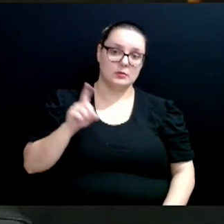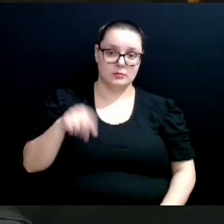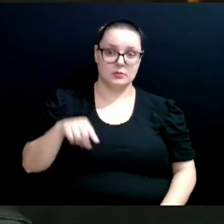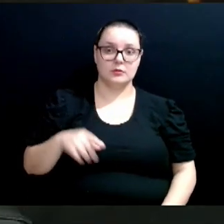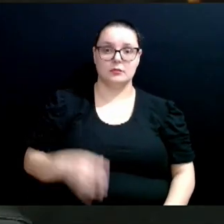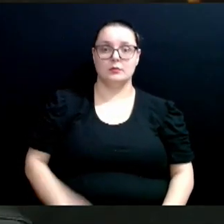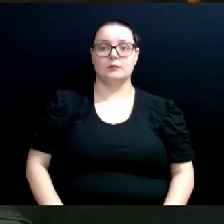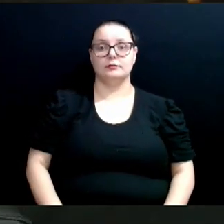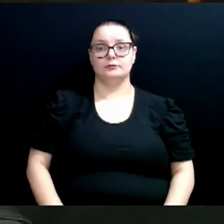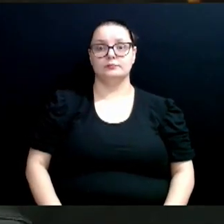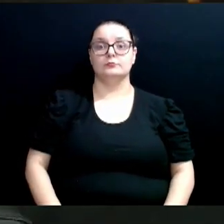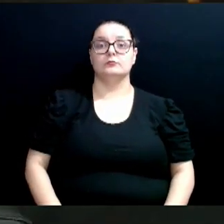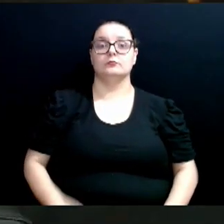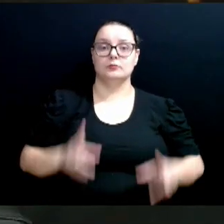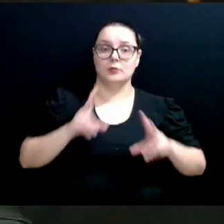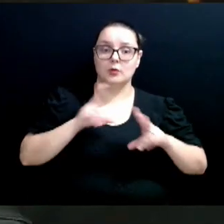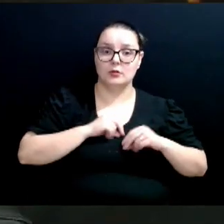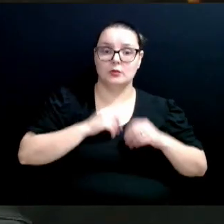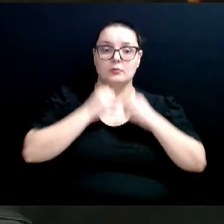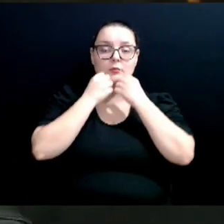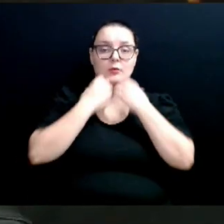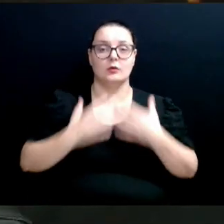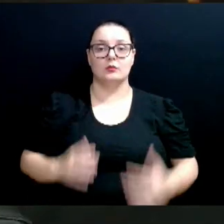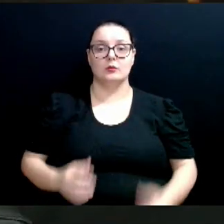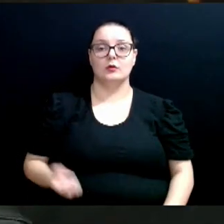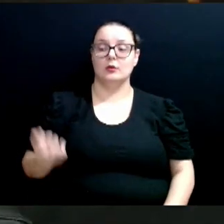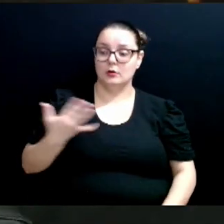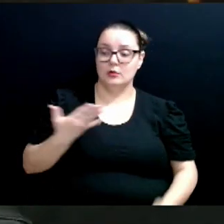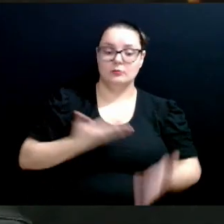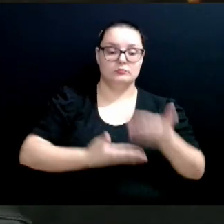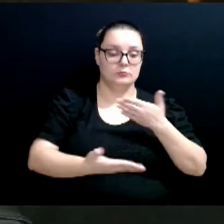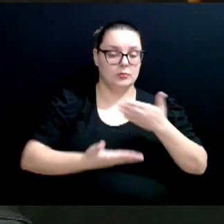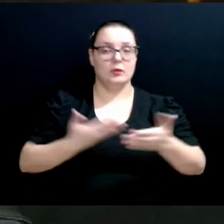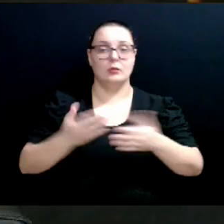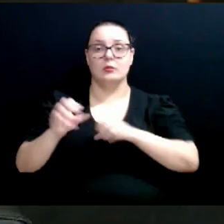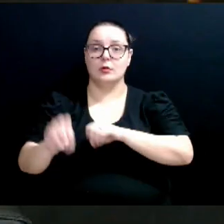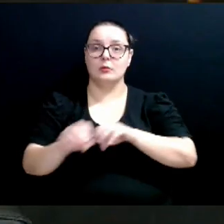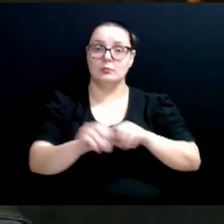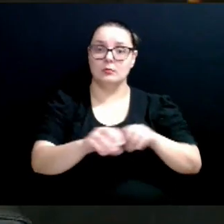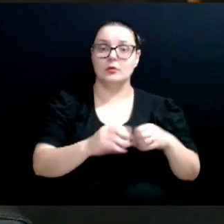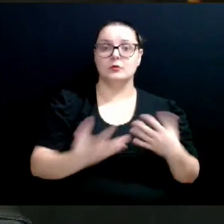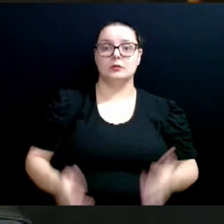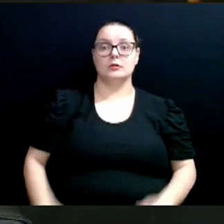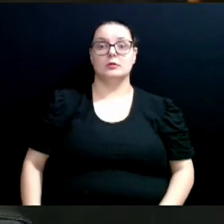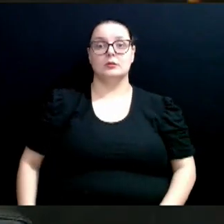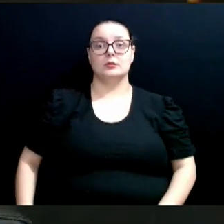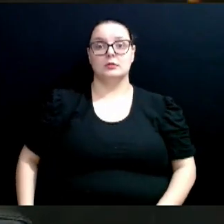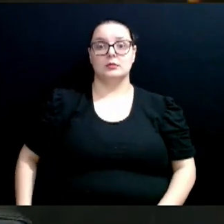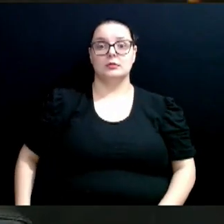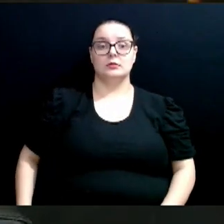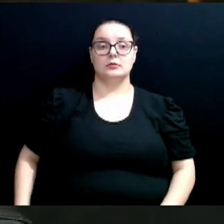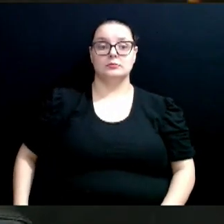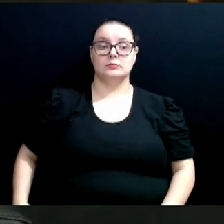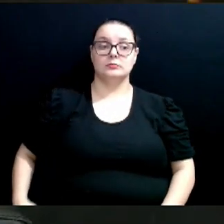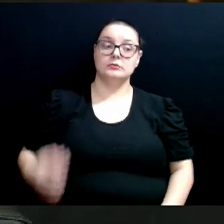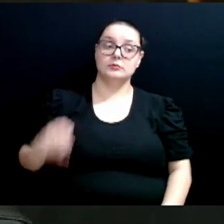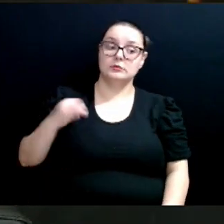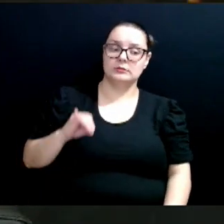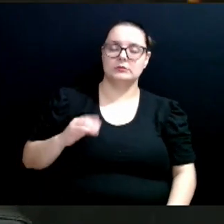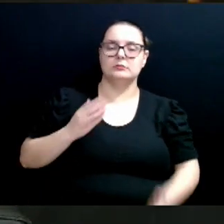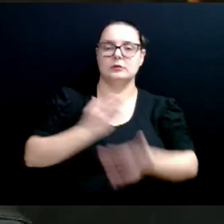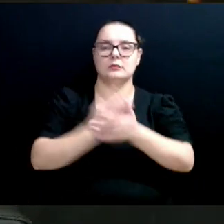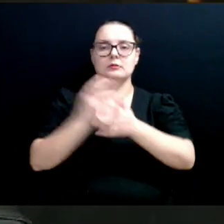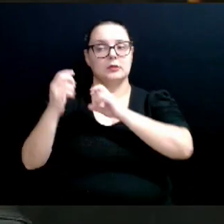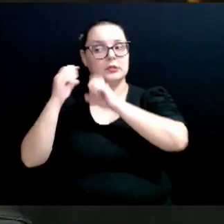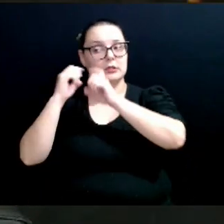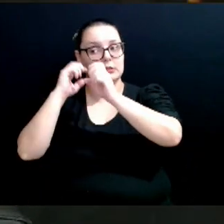bom, quanta troca, quanto ensinamento, né? Agora, se a gente for parar para analisar, também existe o